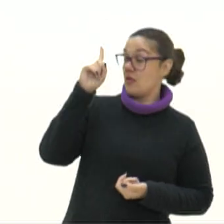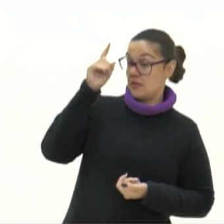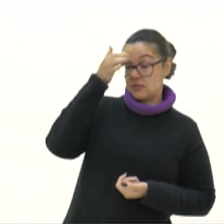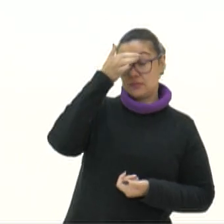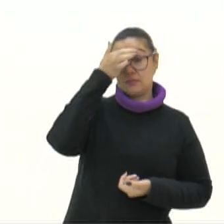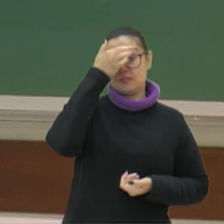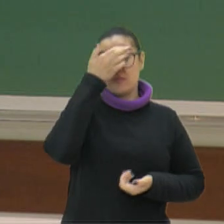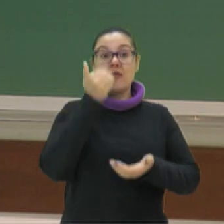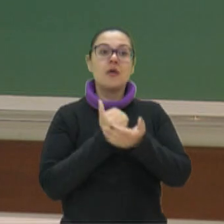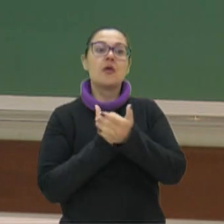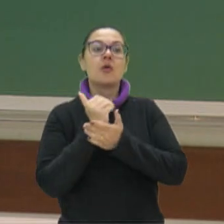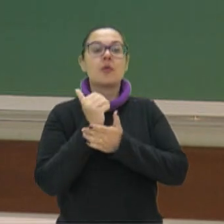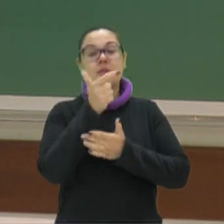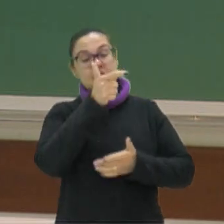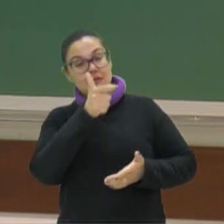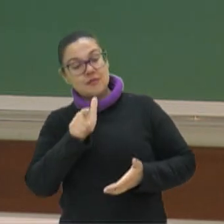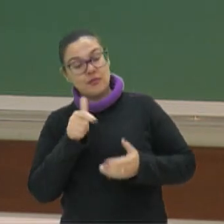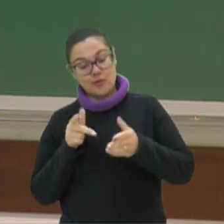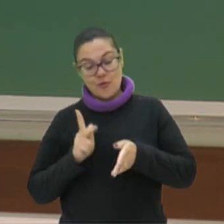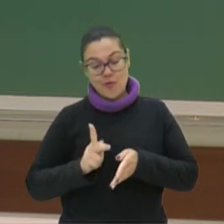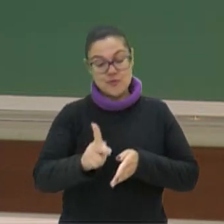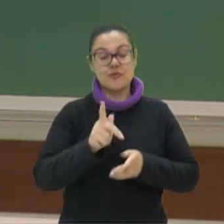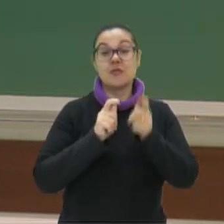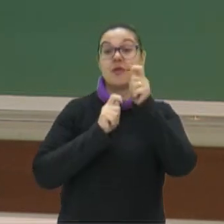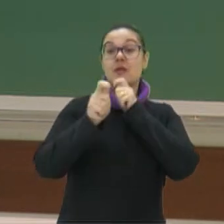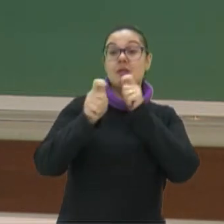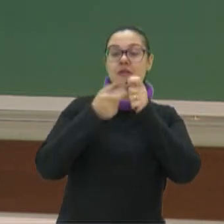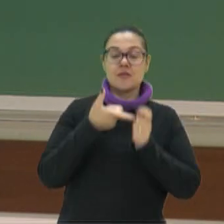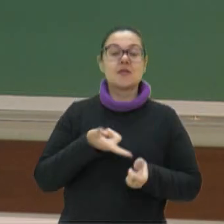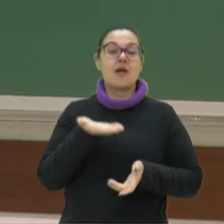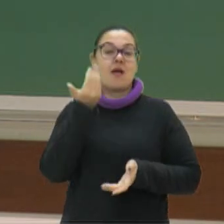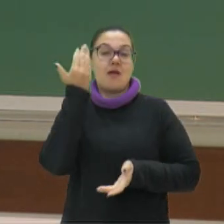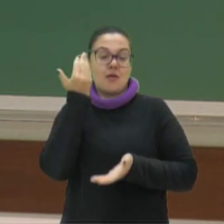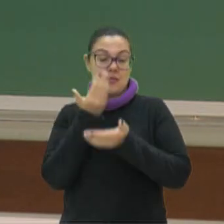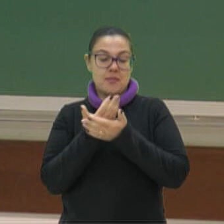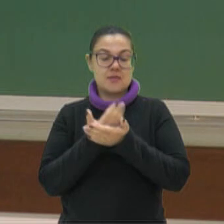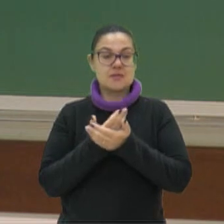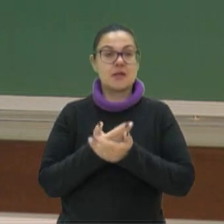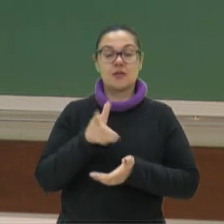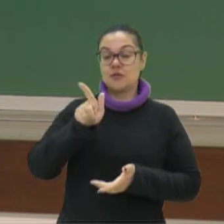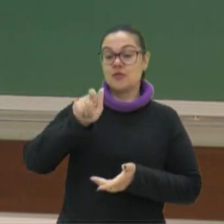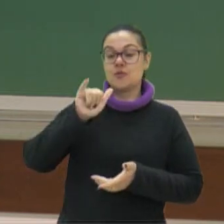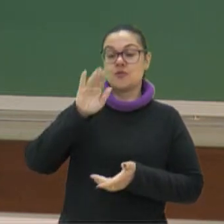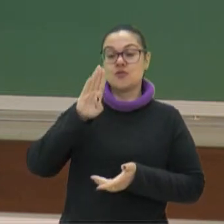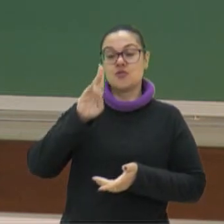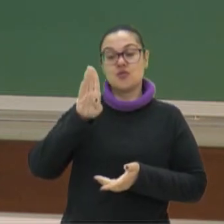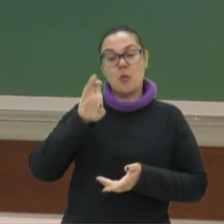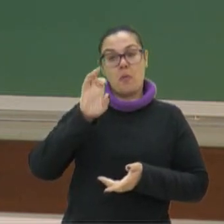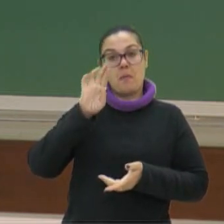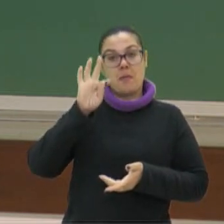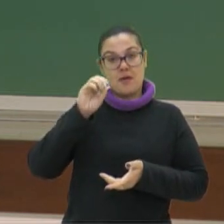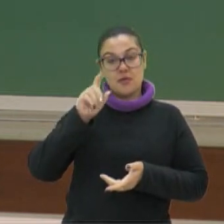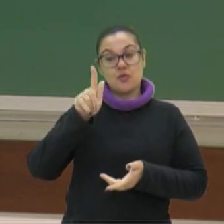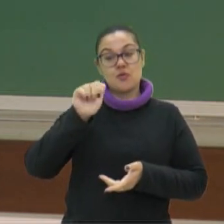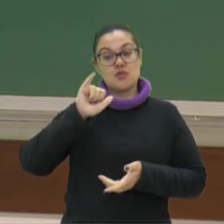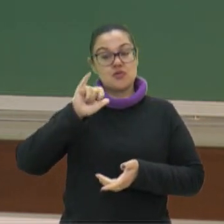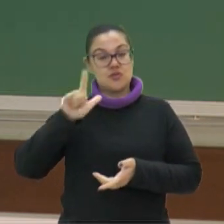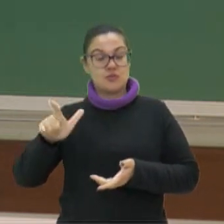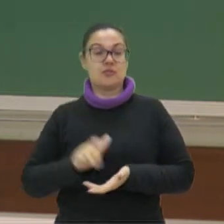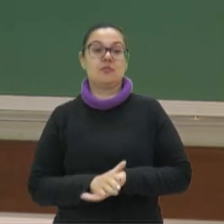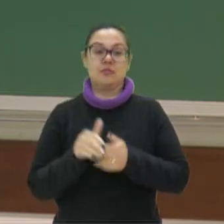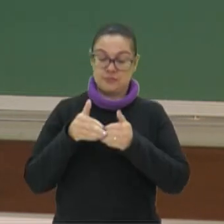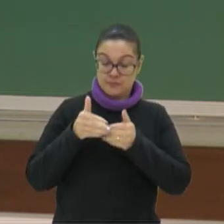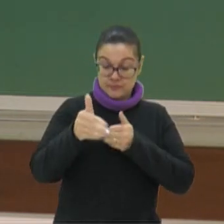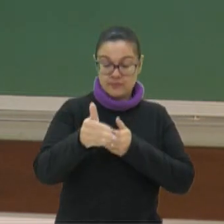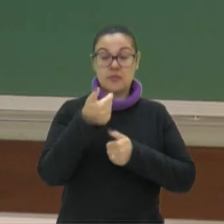vamos começar direto com a continuação da entrevista do Gilberto Gil, lá da nossa aula 72. Vamos ler mais um trecho da